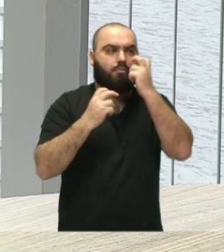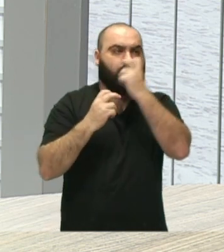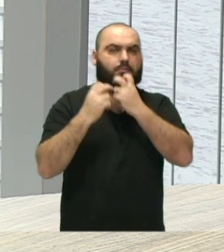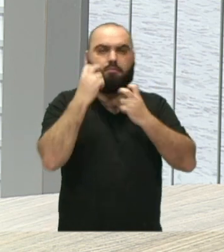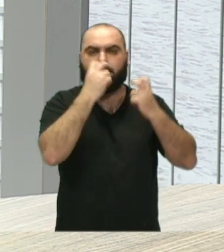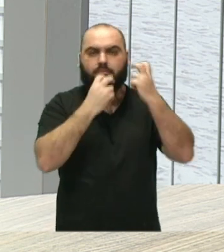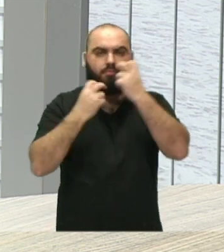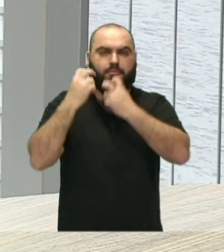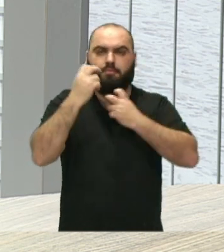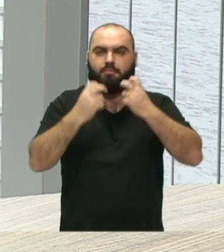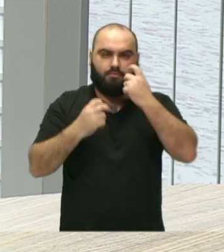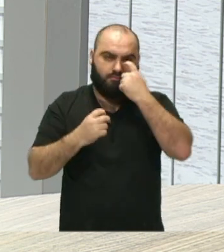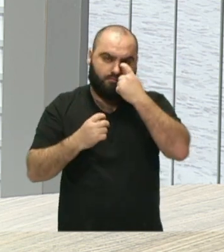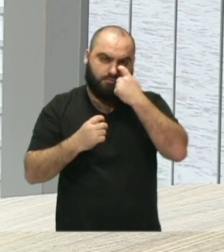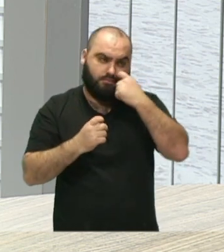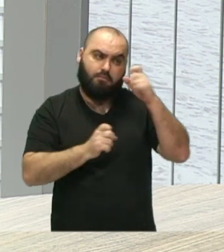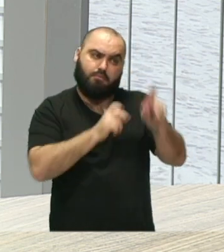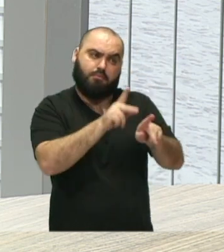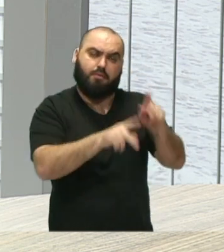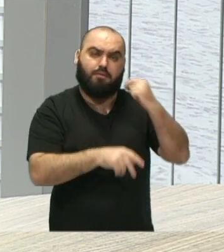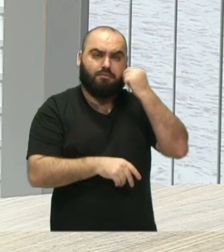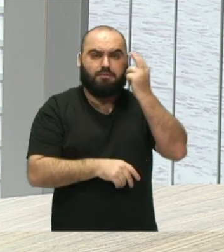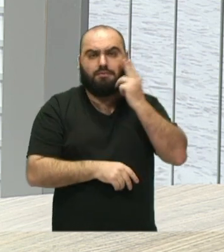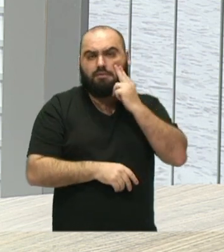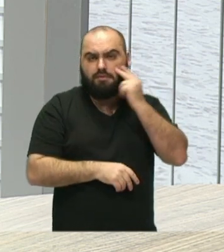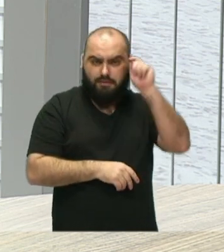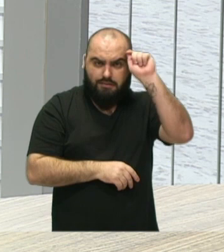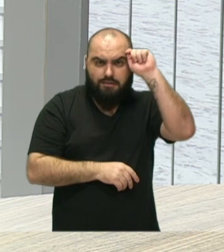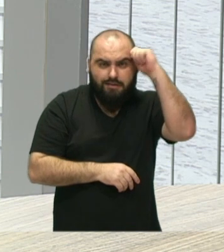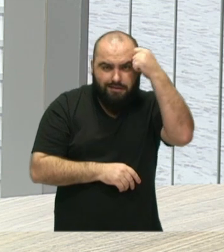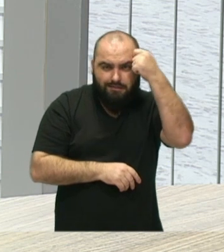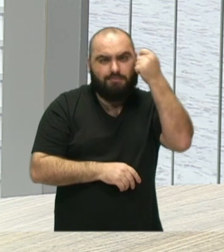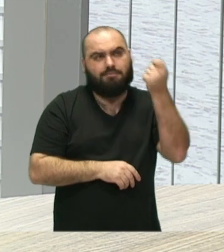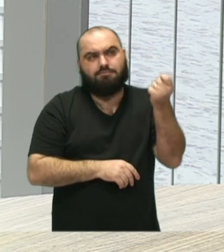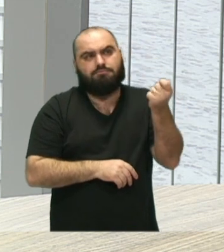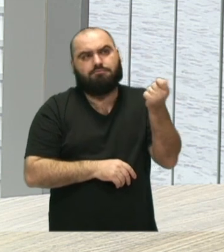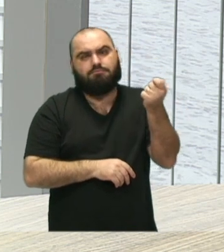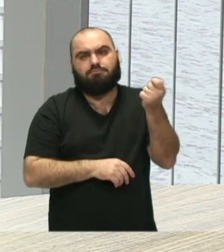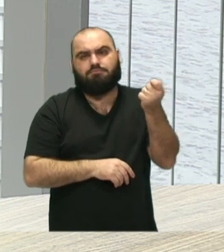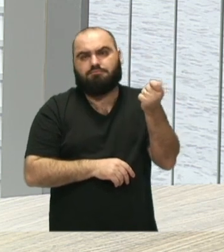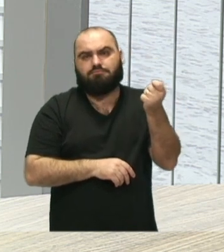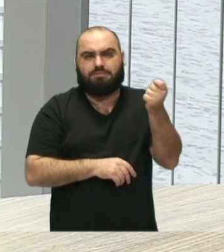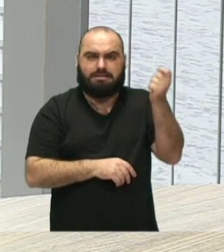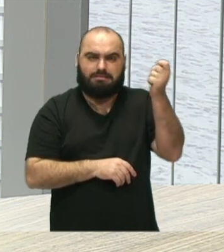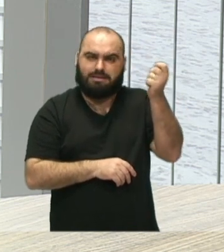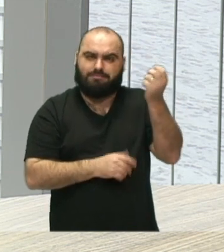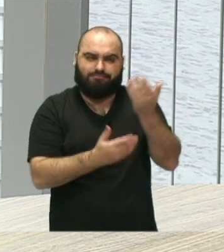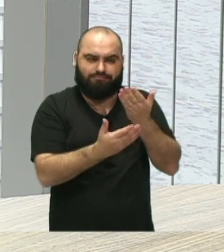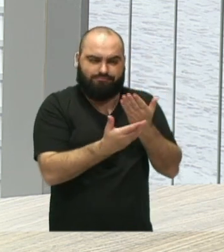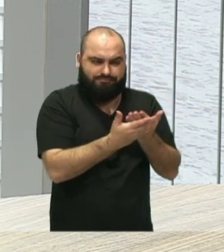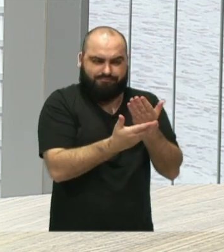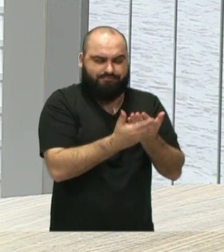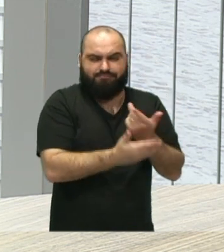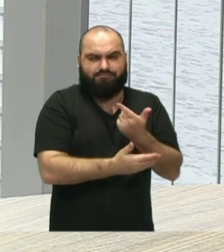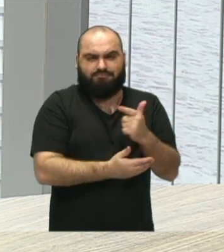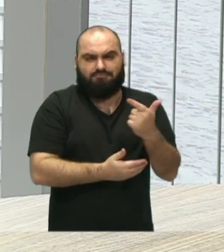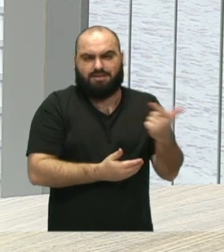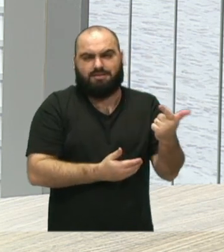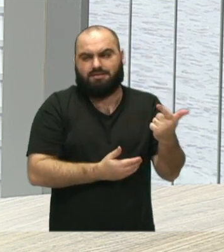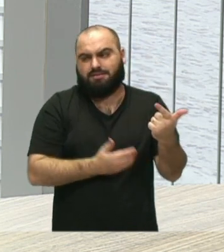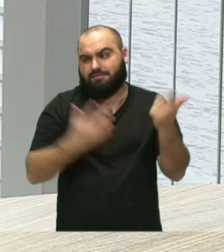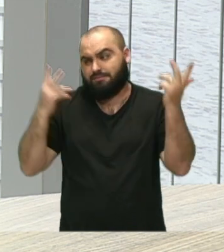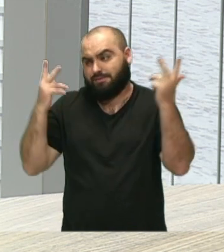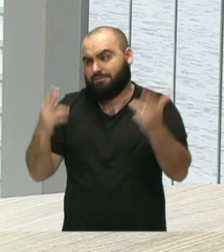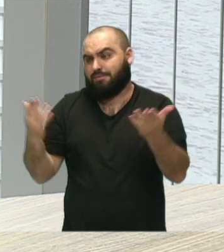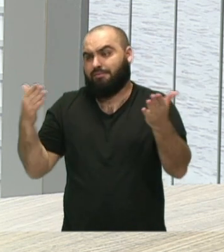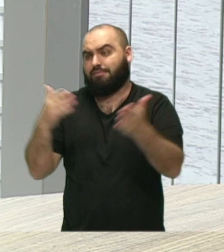baixa escolaridade do nosso povo, que persiste ainda, infelizmente, até os dias atuais, muito longe dos índices ideais. O